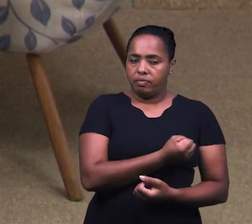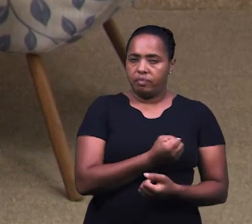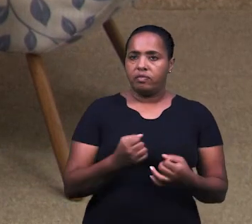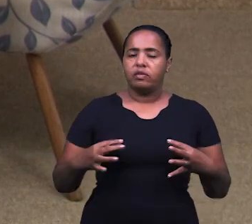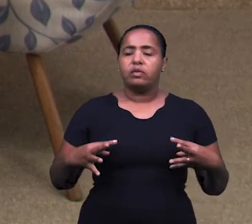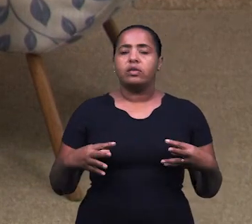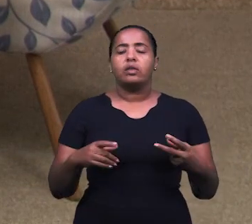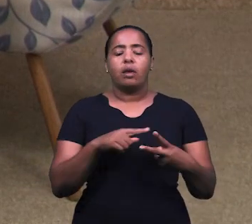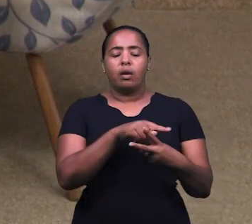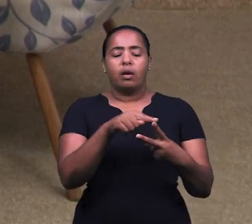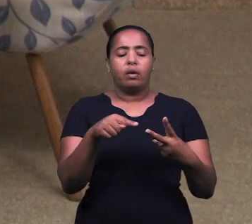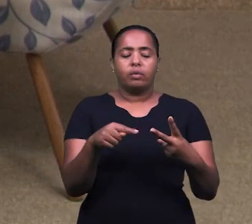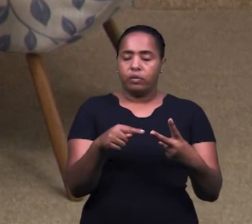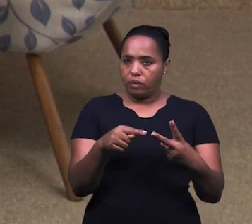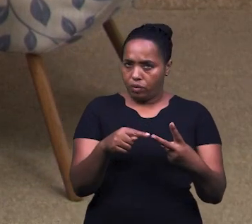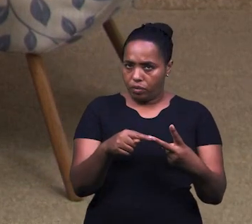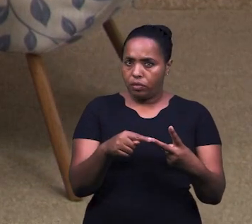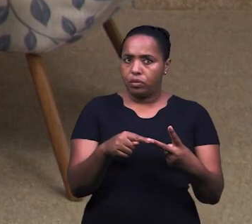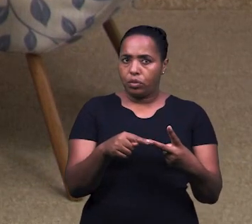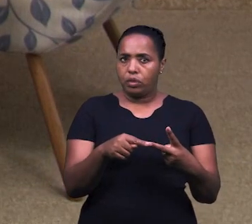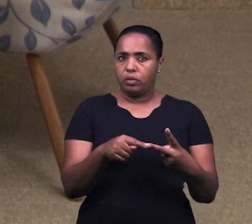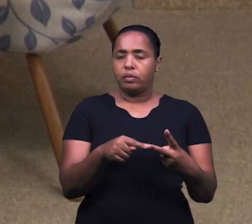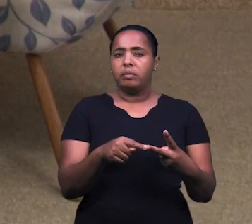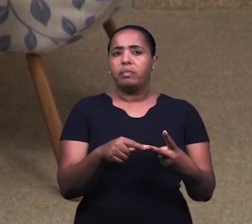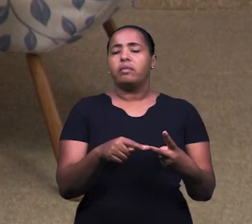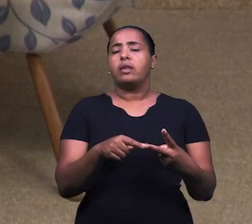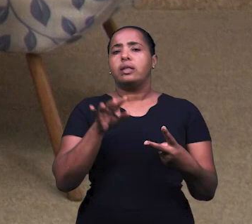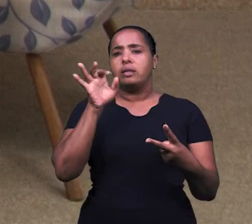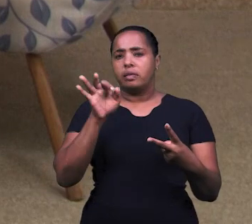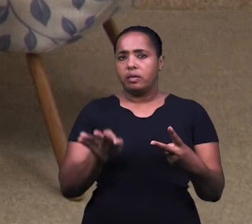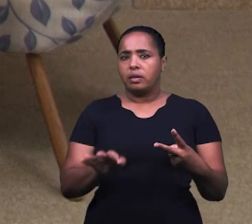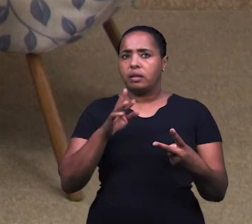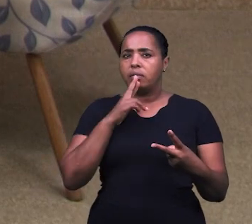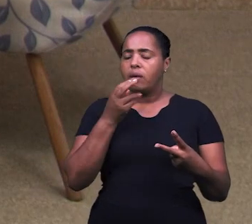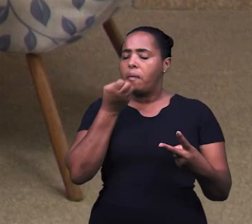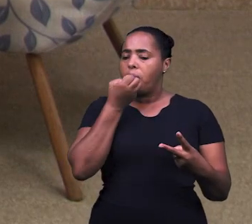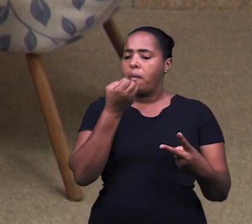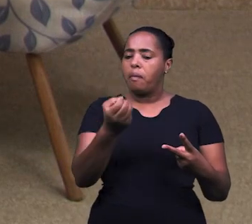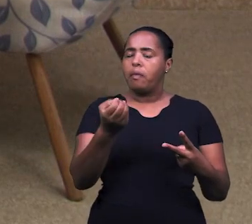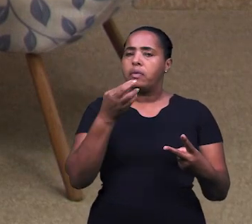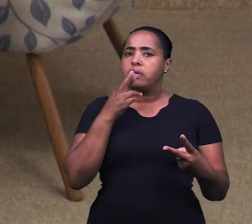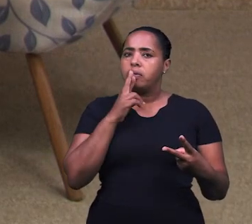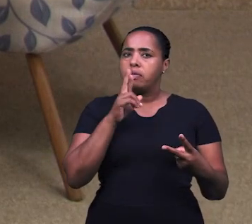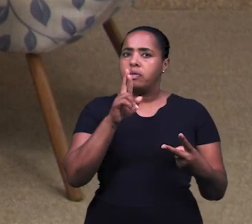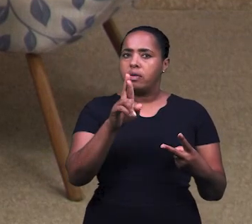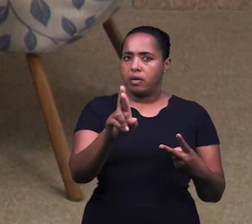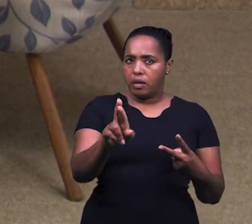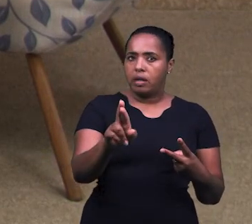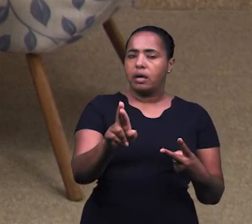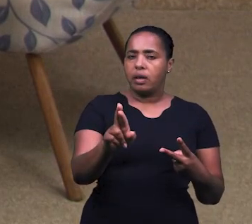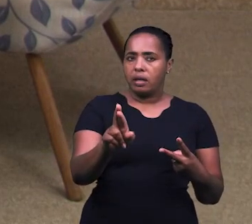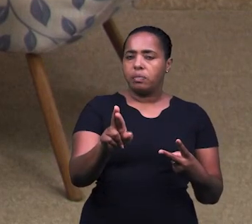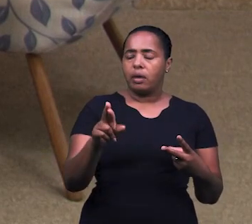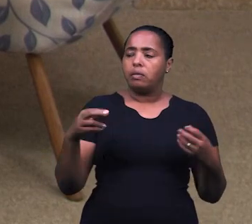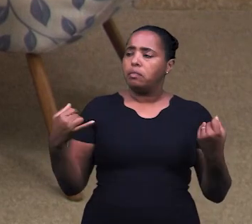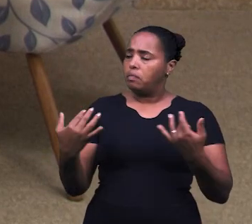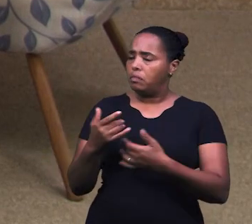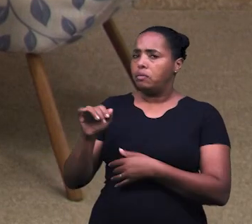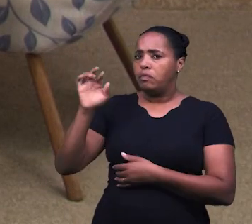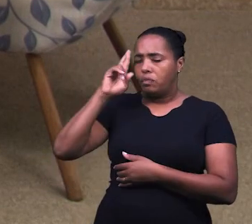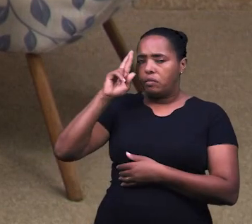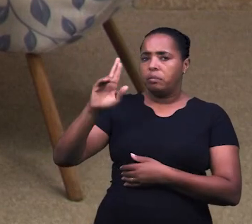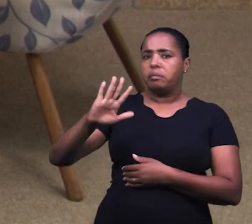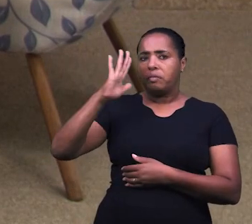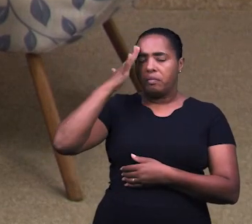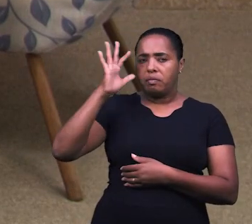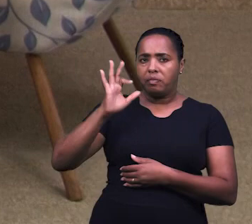Então, tanto a jovem Camille Costa como a jovem Maria Eduarda, elas foram corretas, muito boas respostas delas. E nessa hora a gente até glorifica o nome